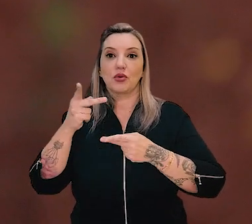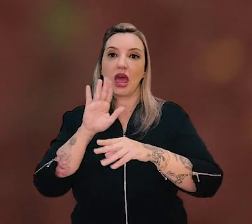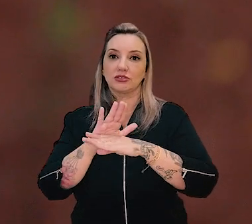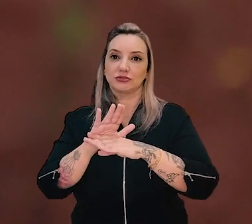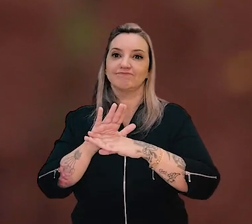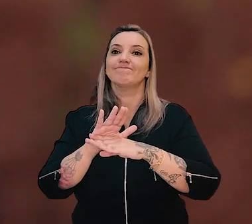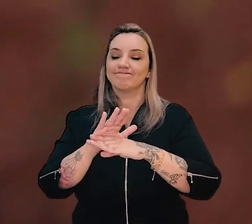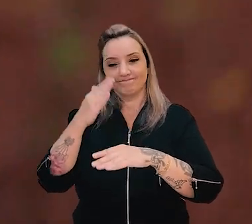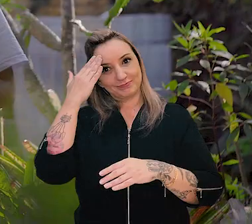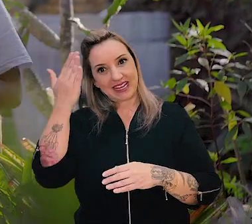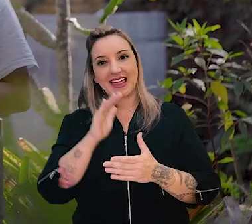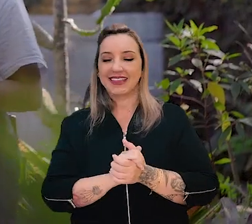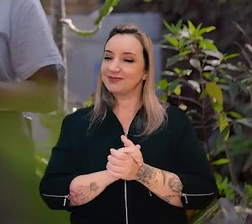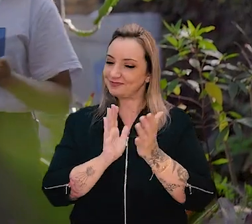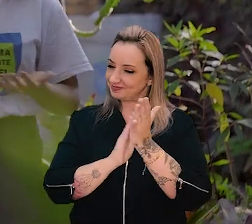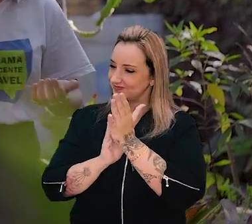Obrigada.